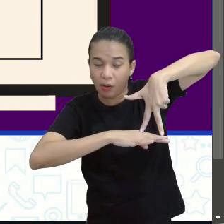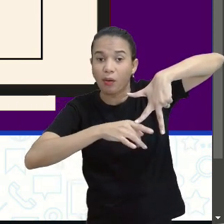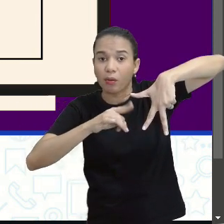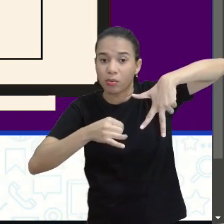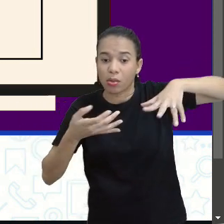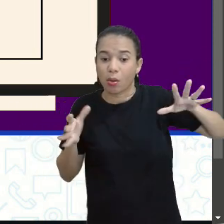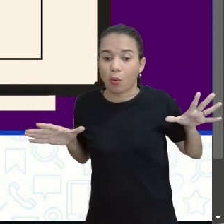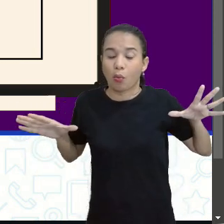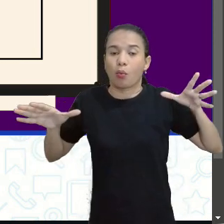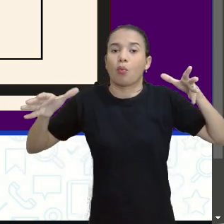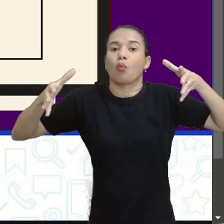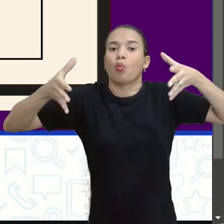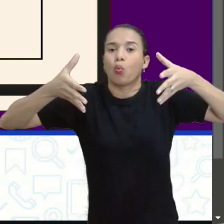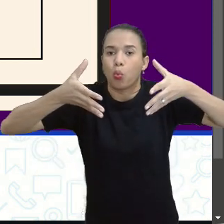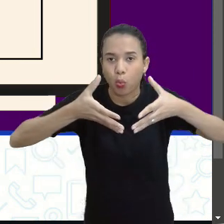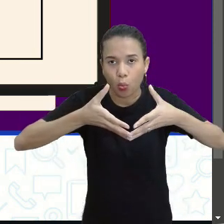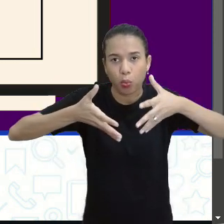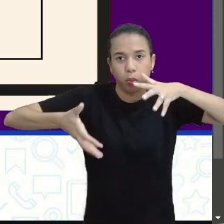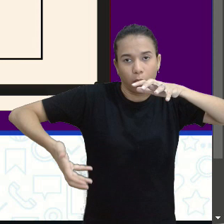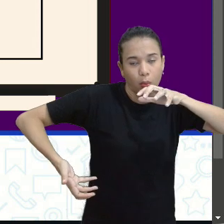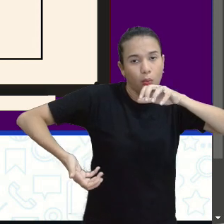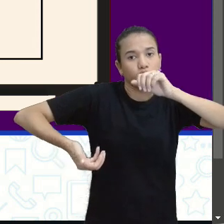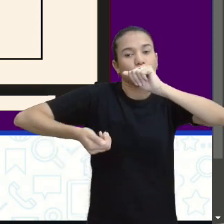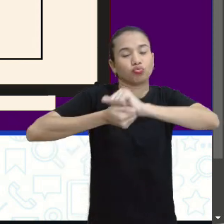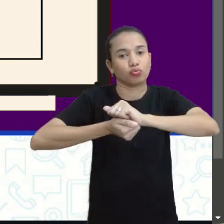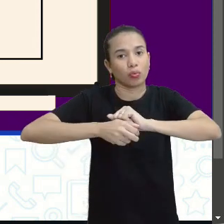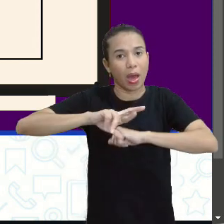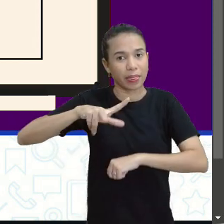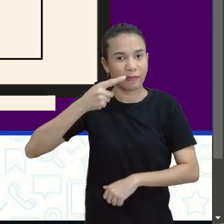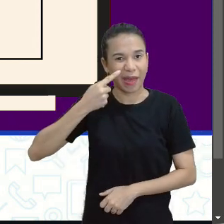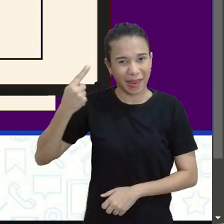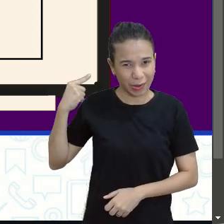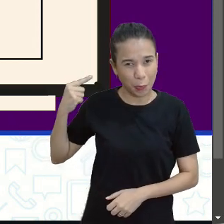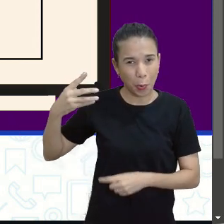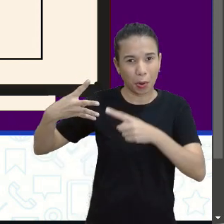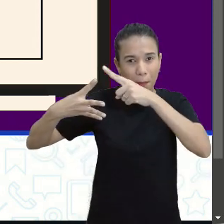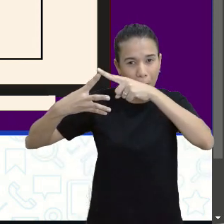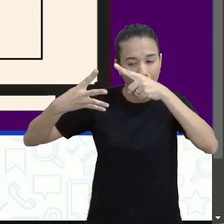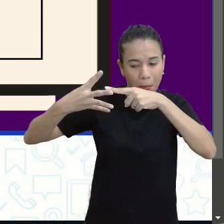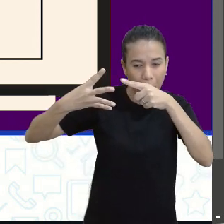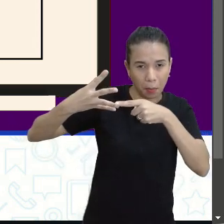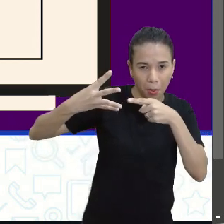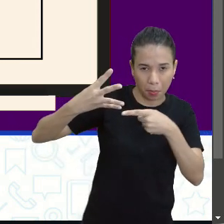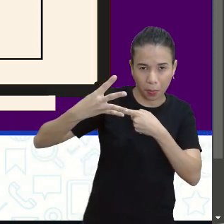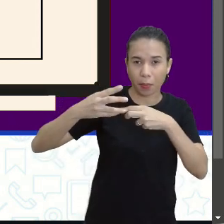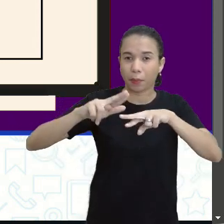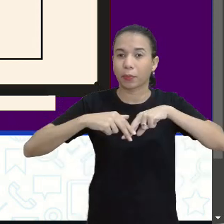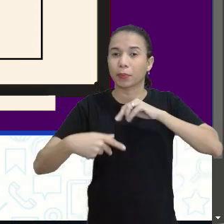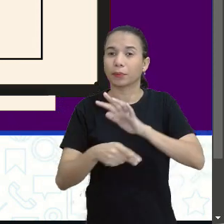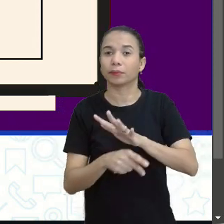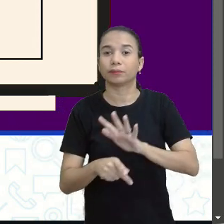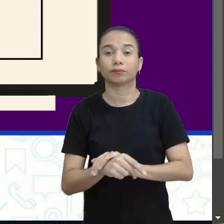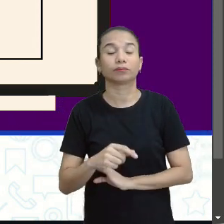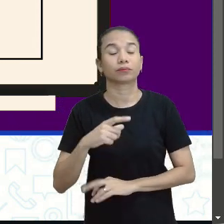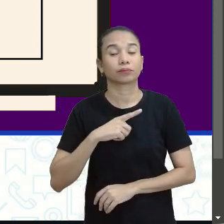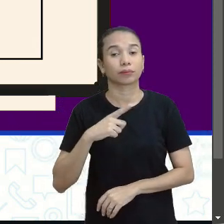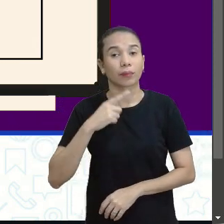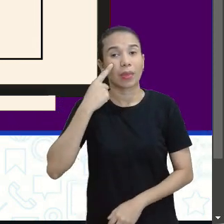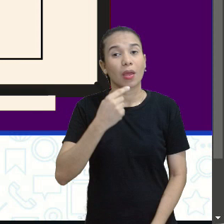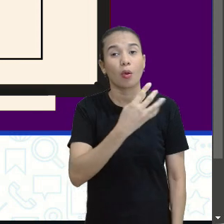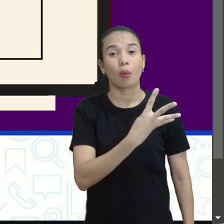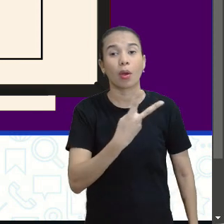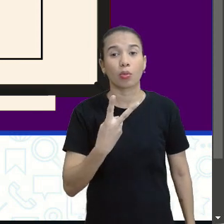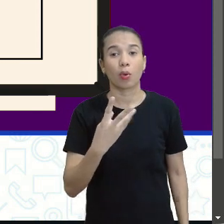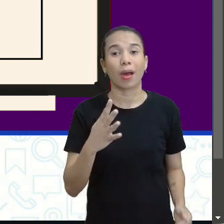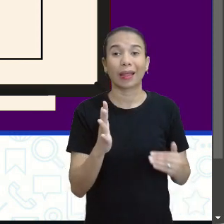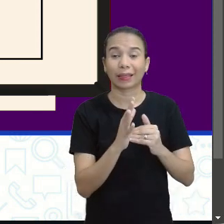tem uma junção diferente das classes T, né? Então, ó, F42 a